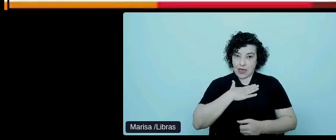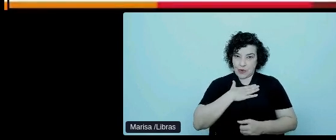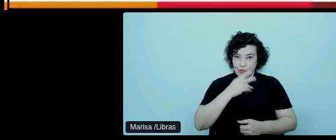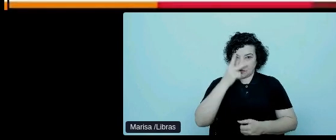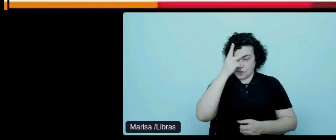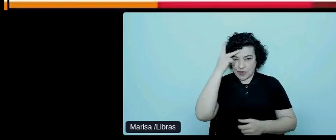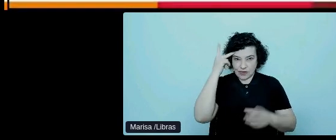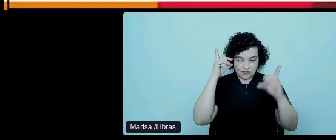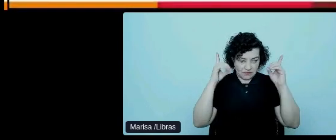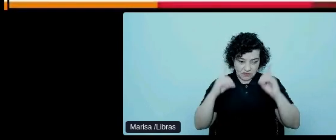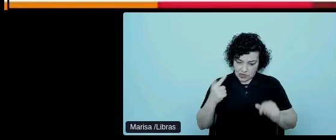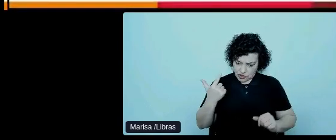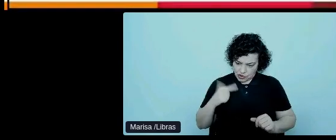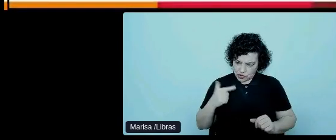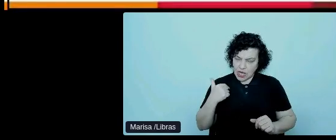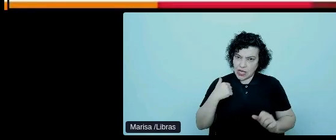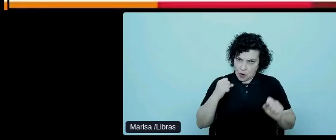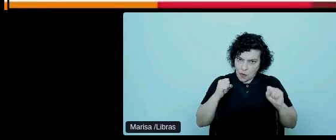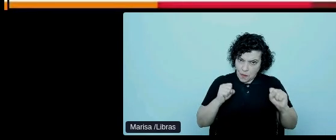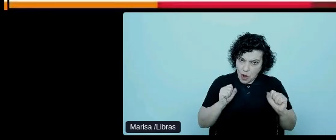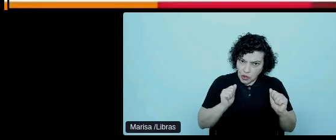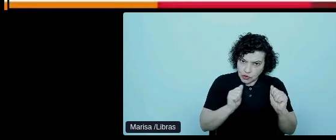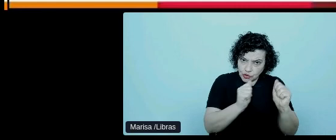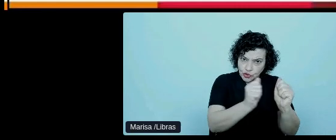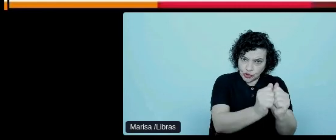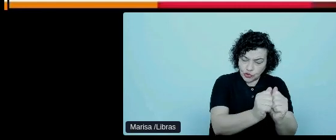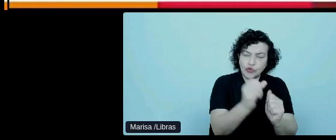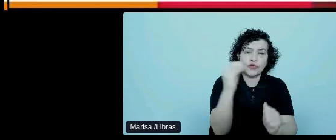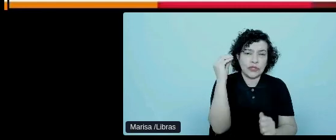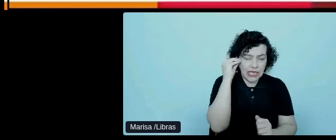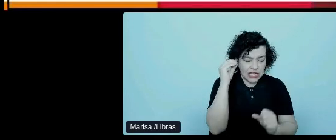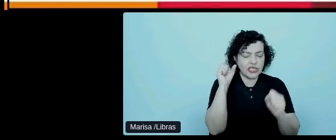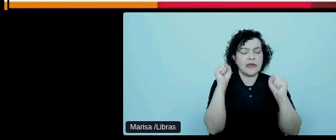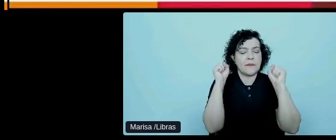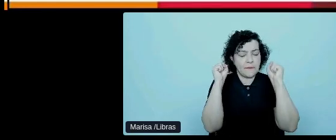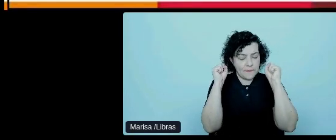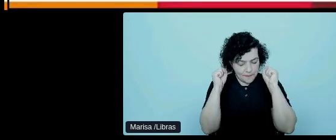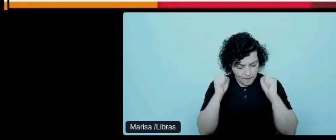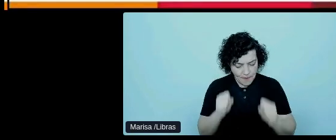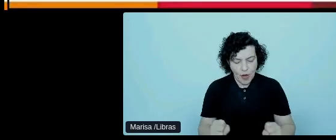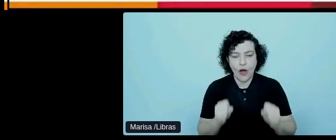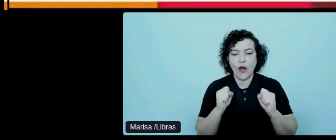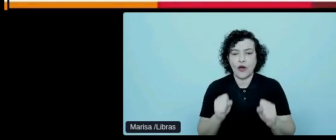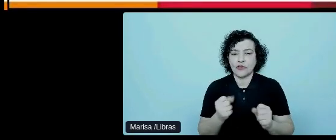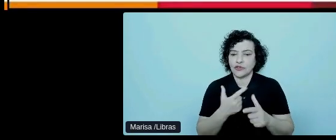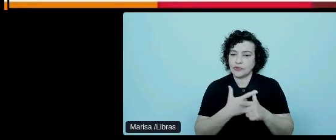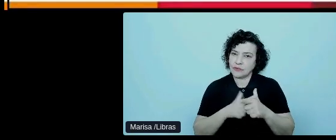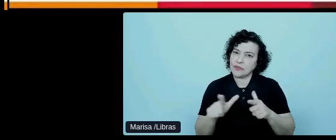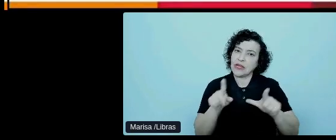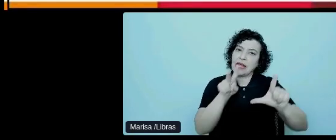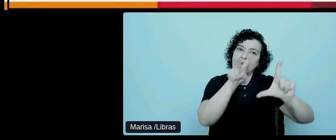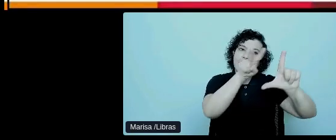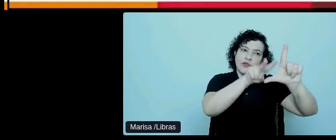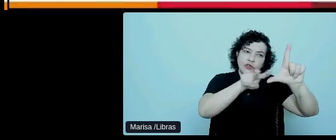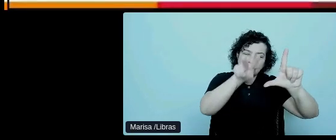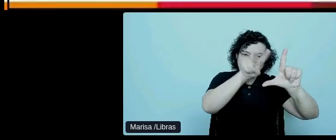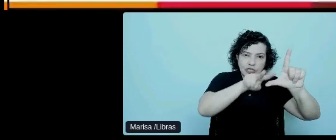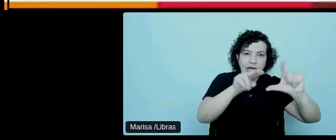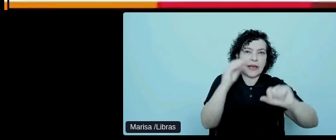para fazer os testes? Claro que eu posso. Muitos QAs usam leitor de tela para fazer os testes,